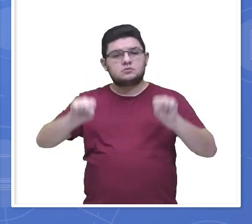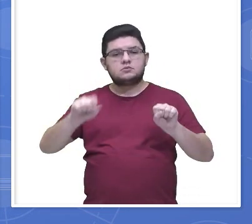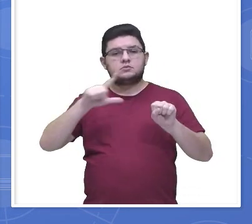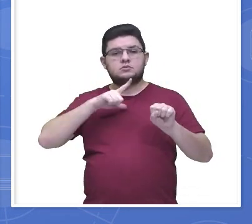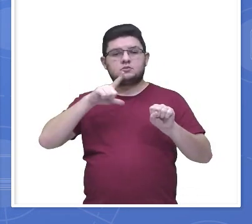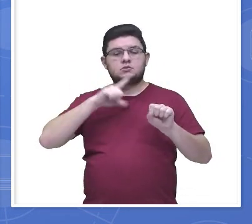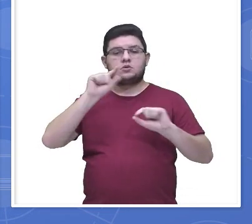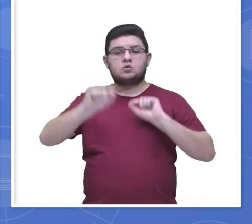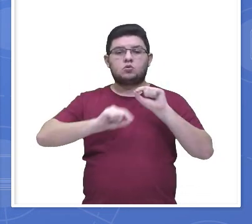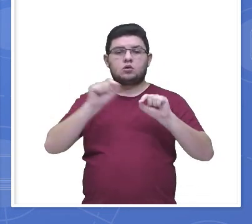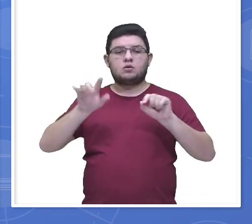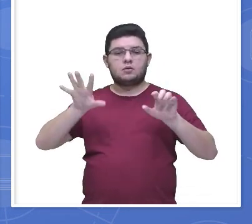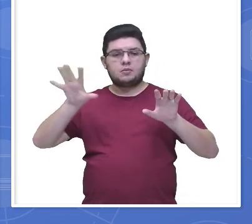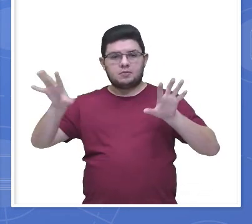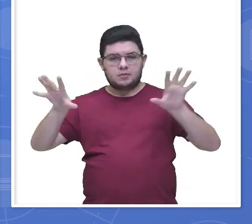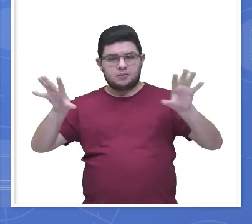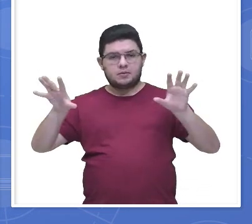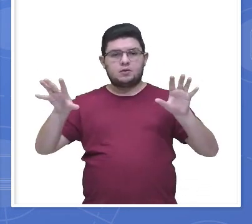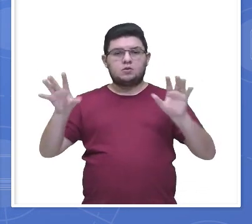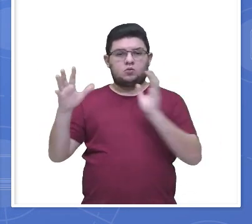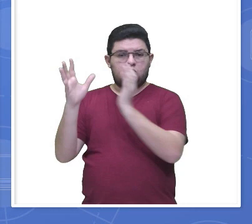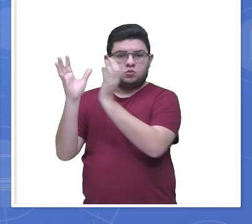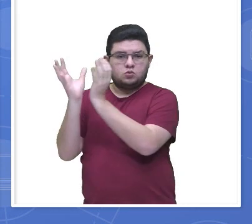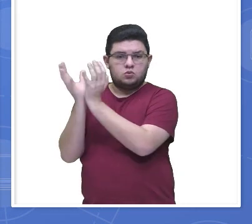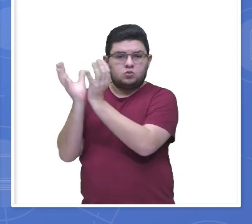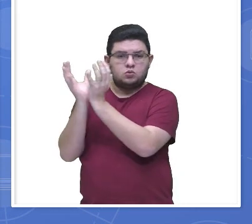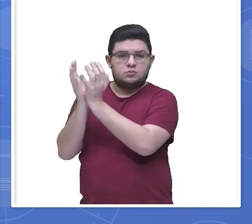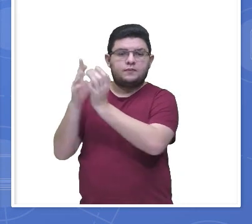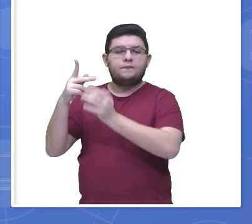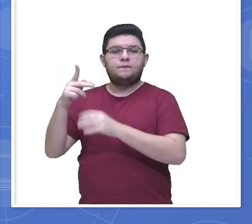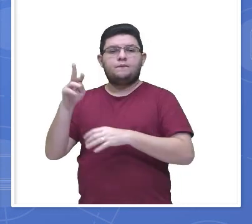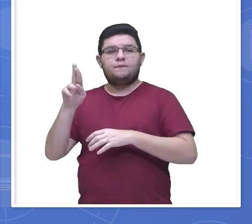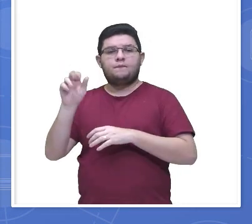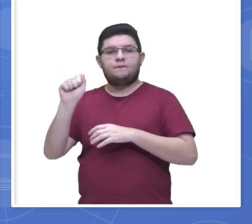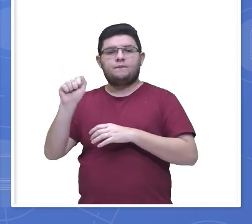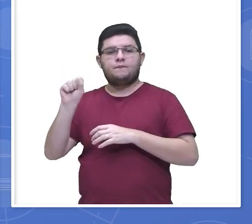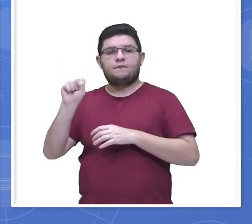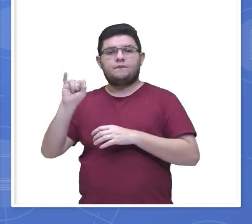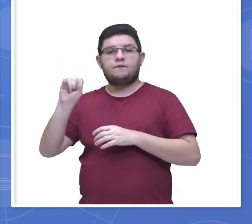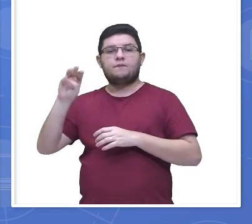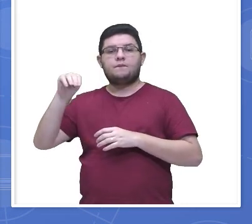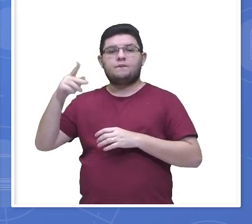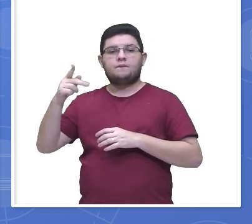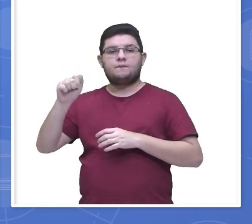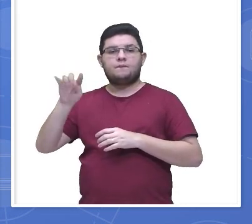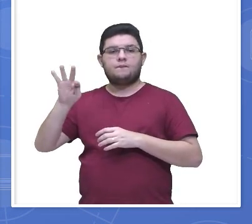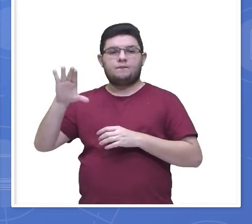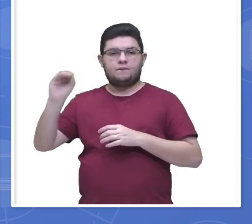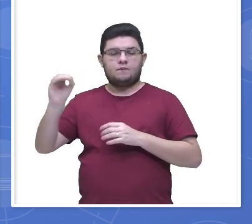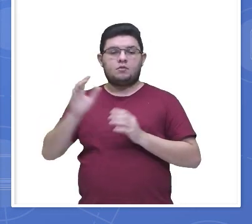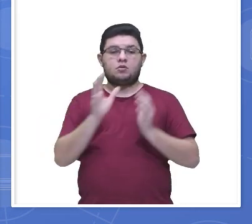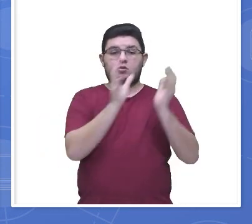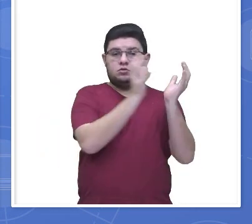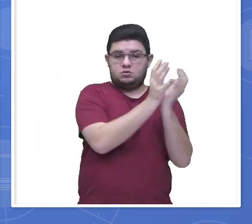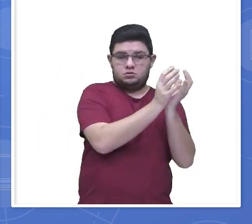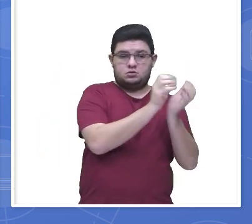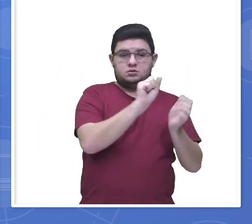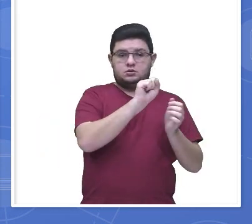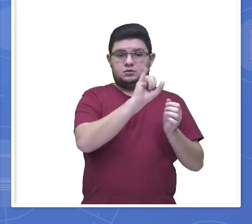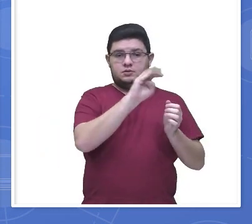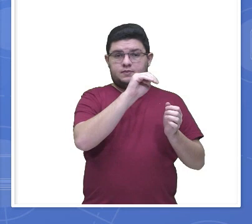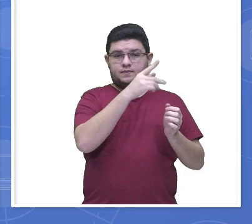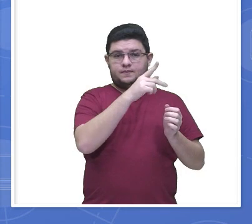em parasimpático, né, e o simpático. Então, um vai ter uma função e o outro